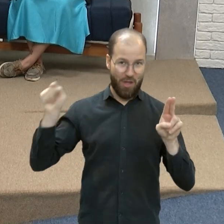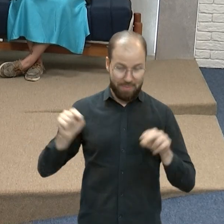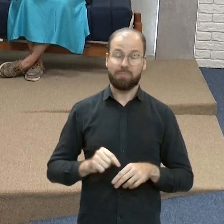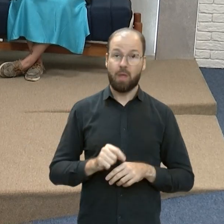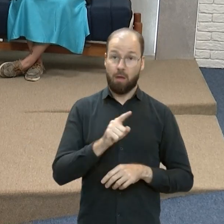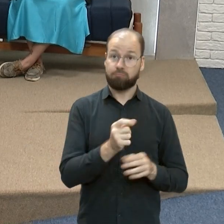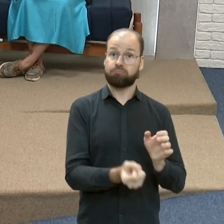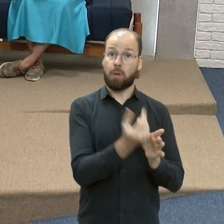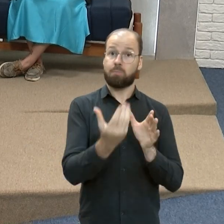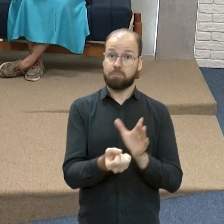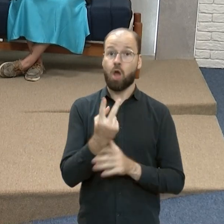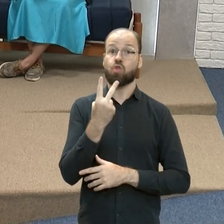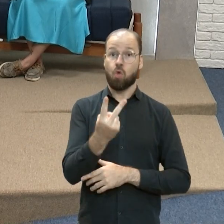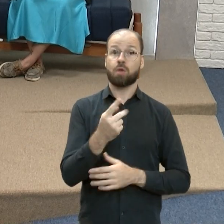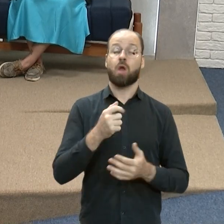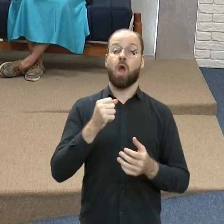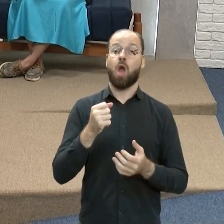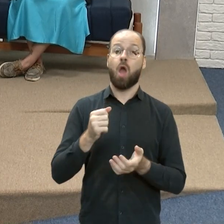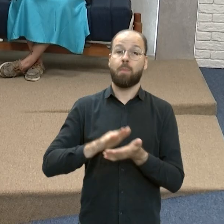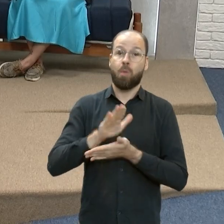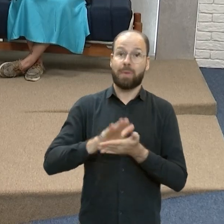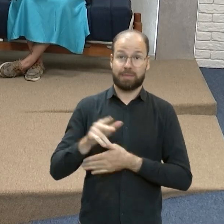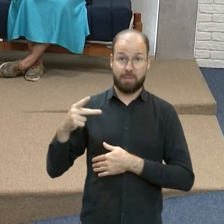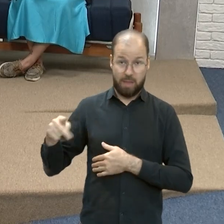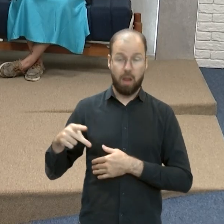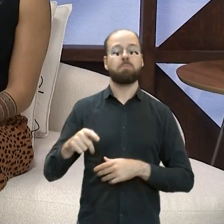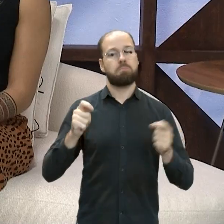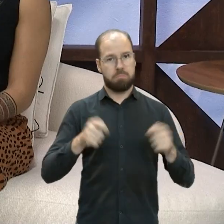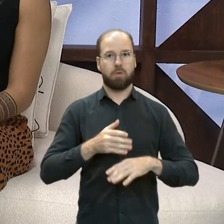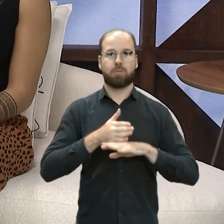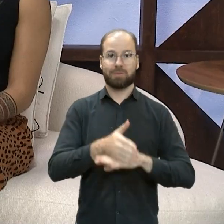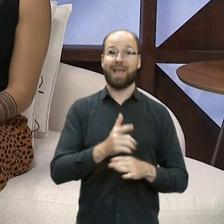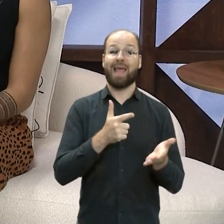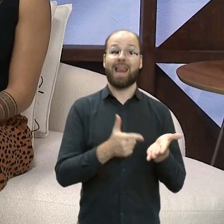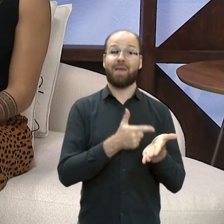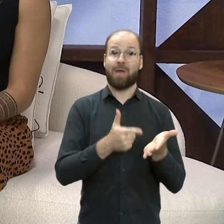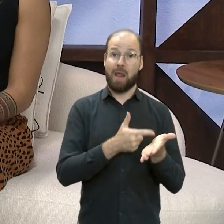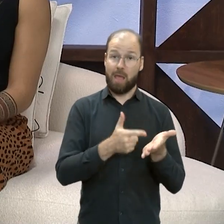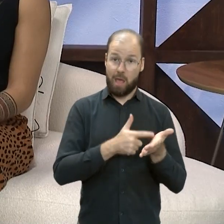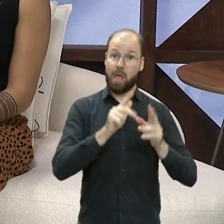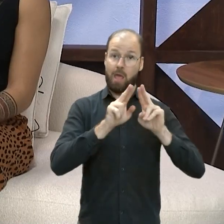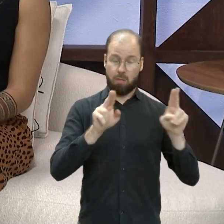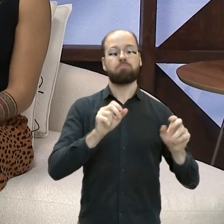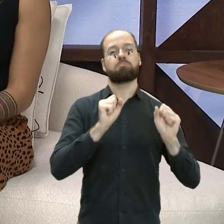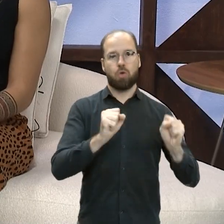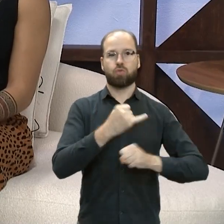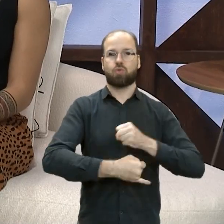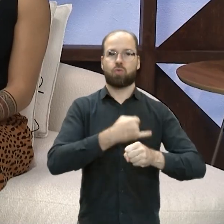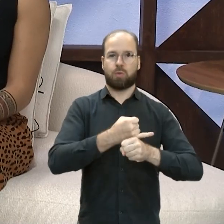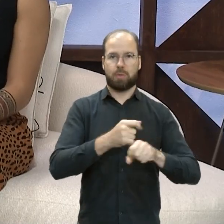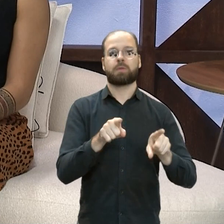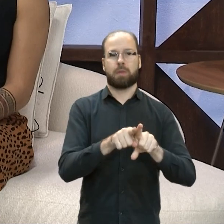duas obras da Leodegária. Então, a gente pode ter acesso a elas pela livraria e de forma online também.